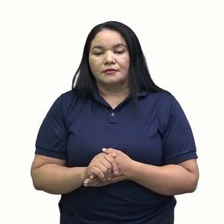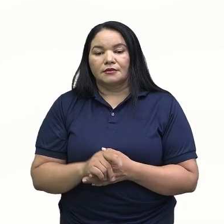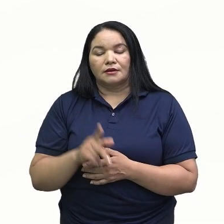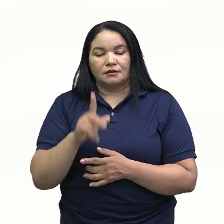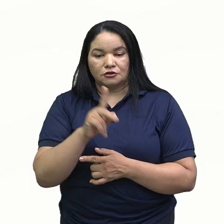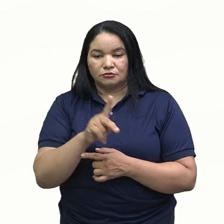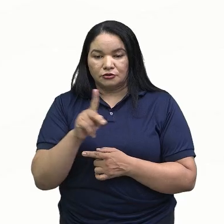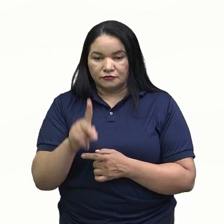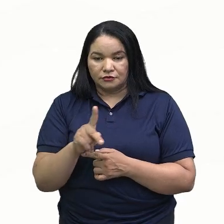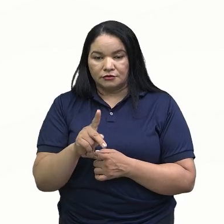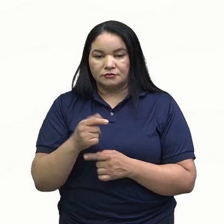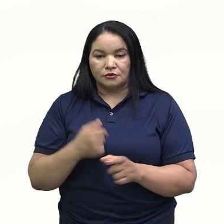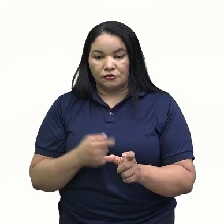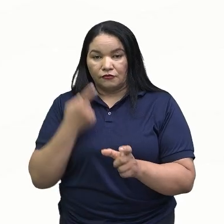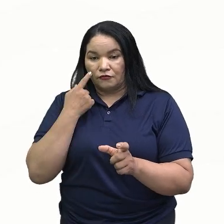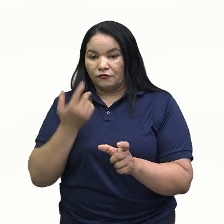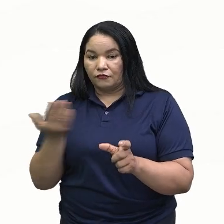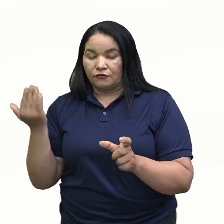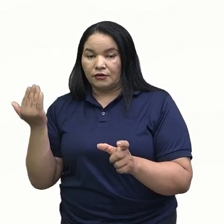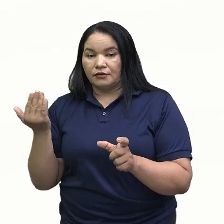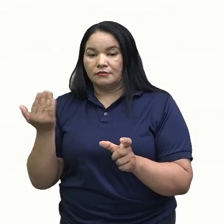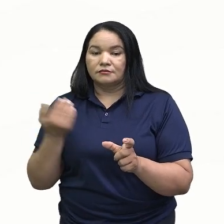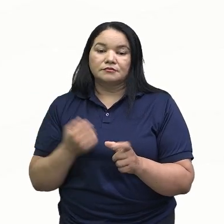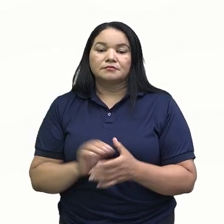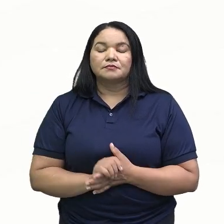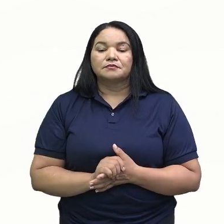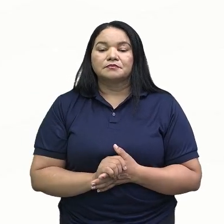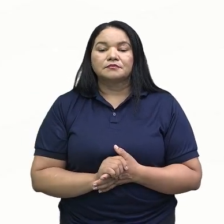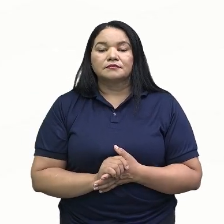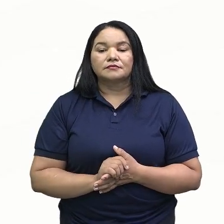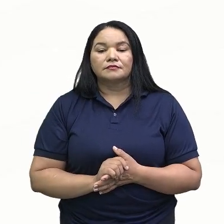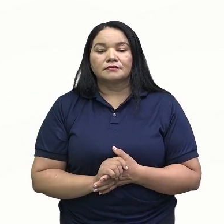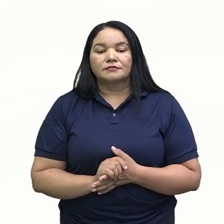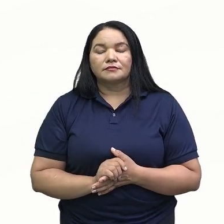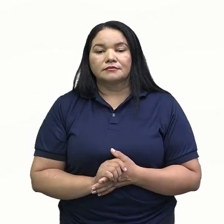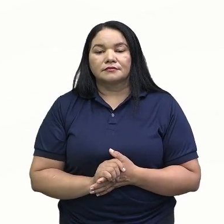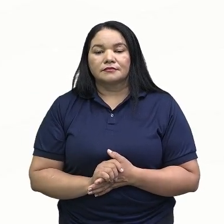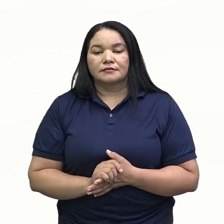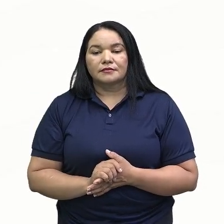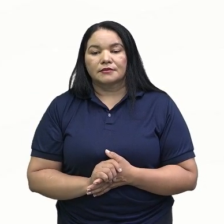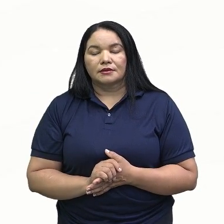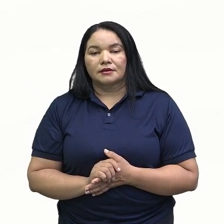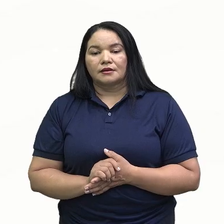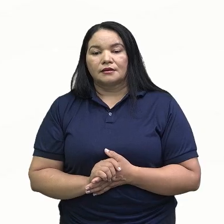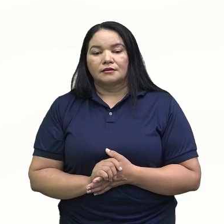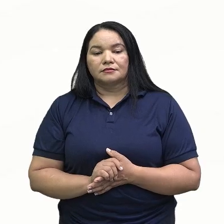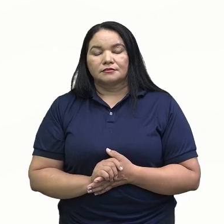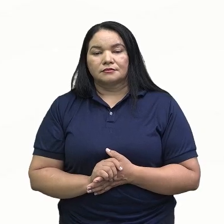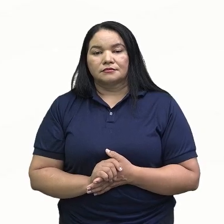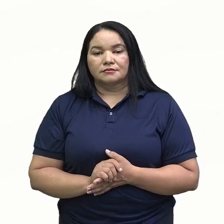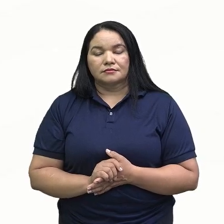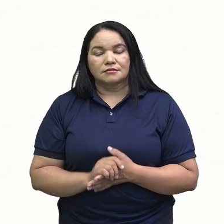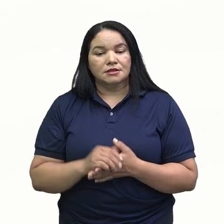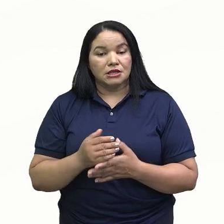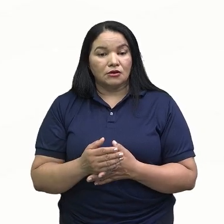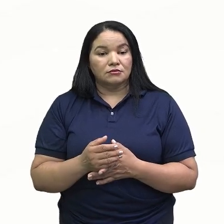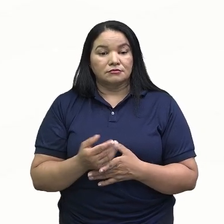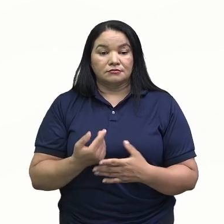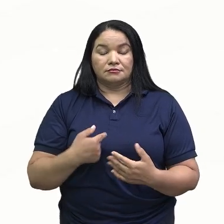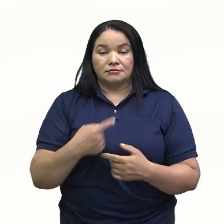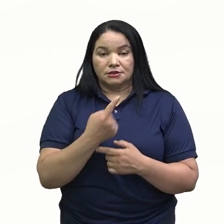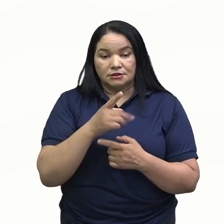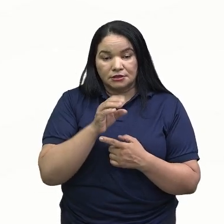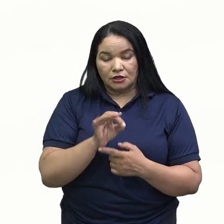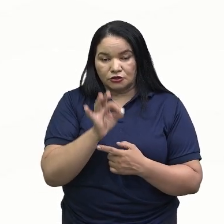professores desaprovam as medidas, né? Mesmo que seja esse 10%